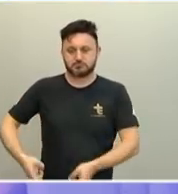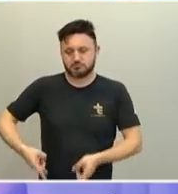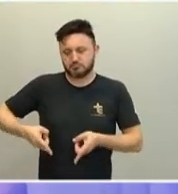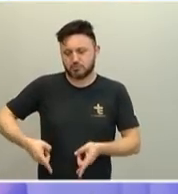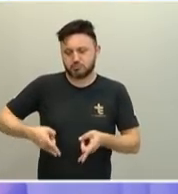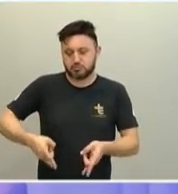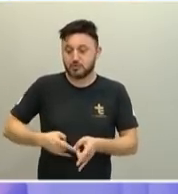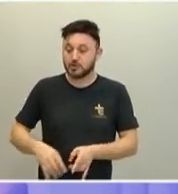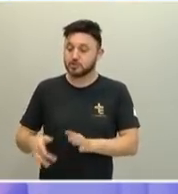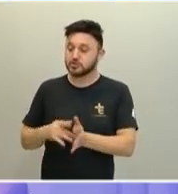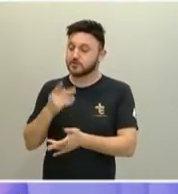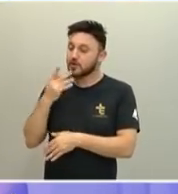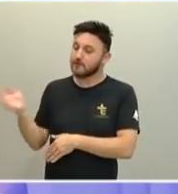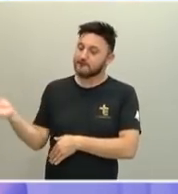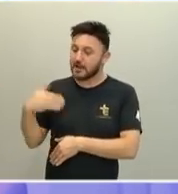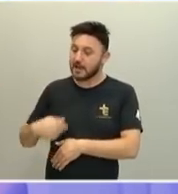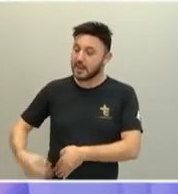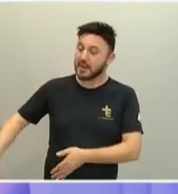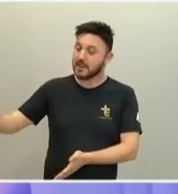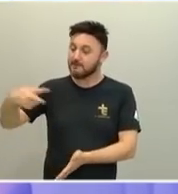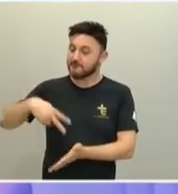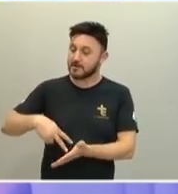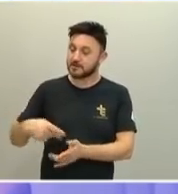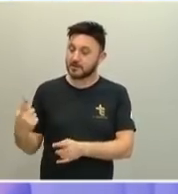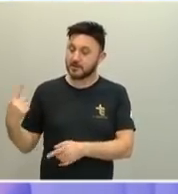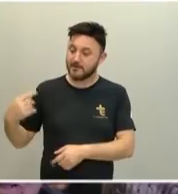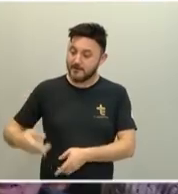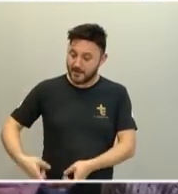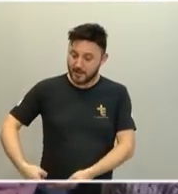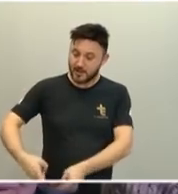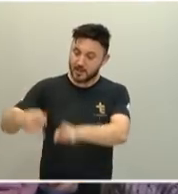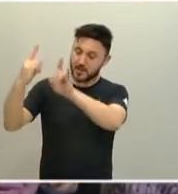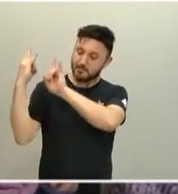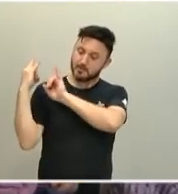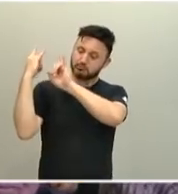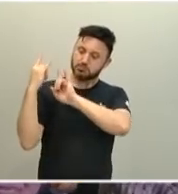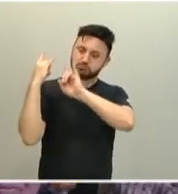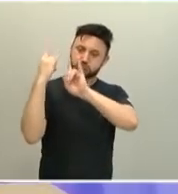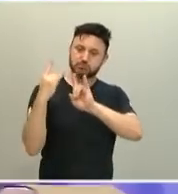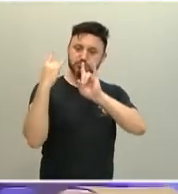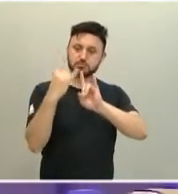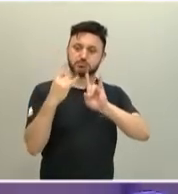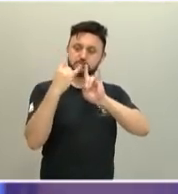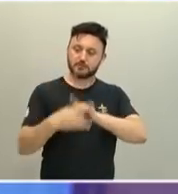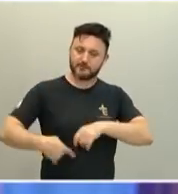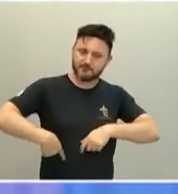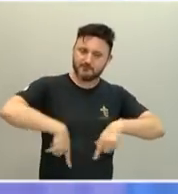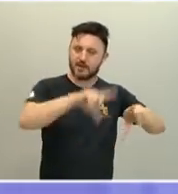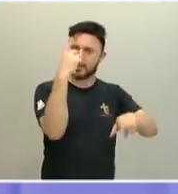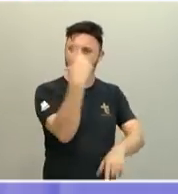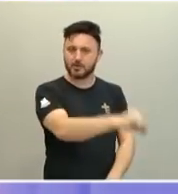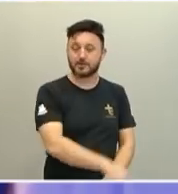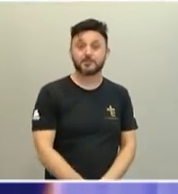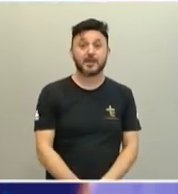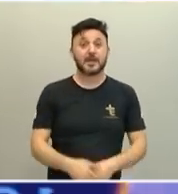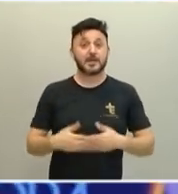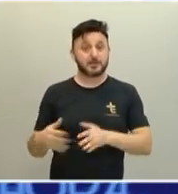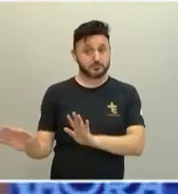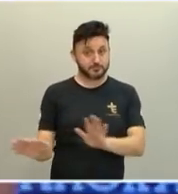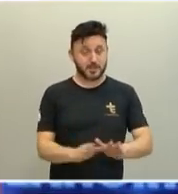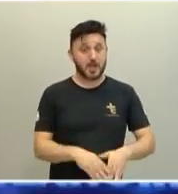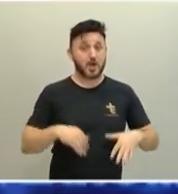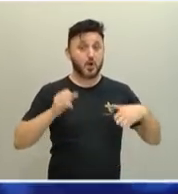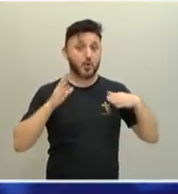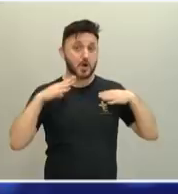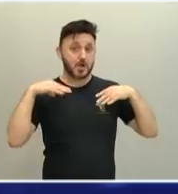Jesus veio para ser a nossa verdadeira esperança. Amém? O anjo chegou e disse para Maria: não temas, Maria, porque você